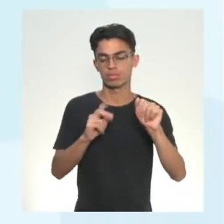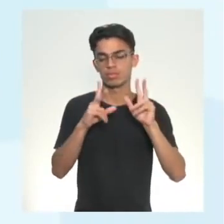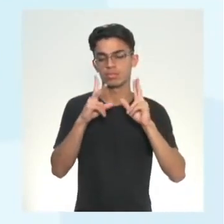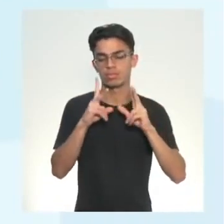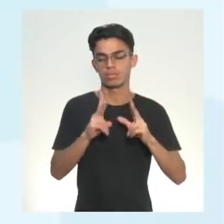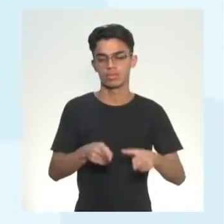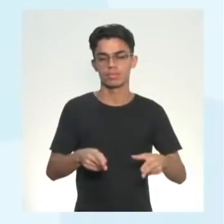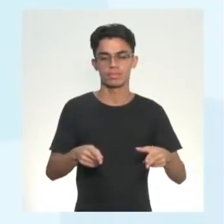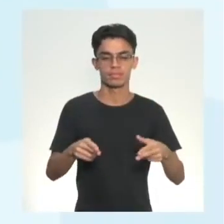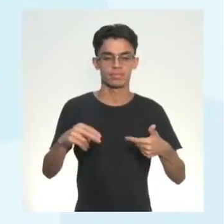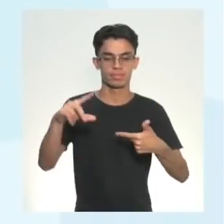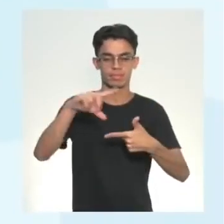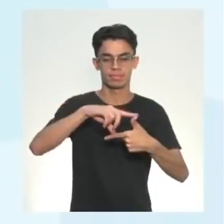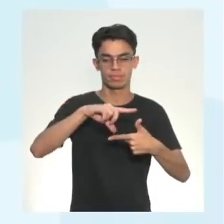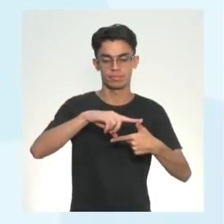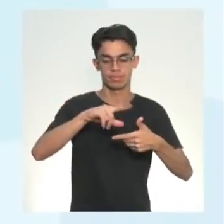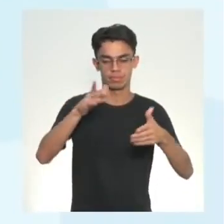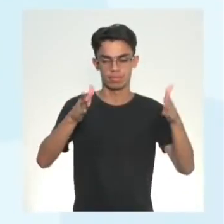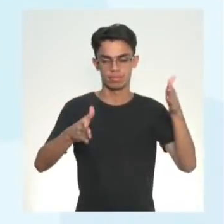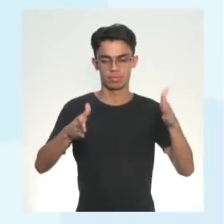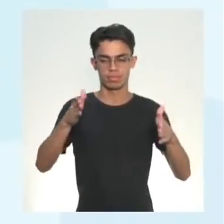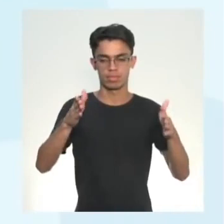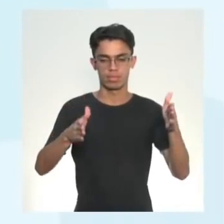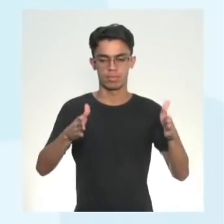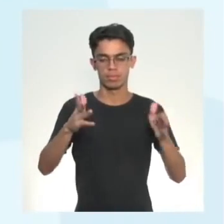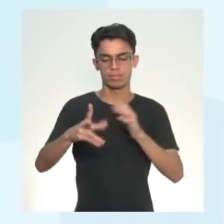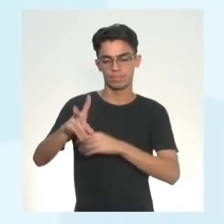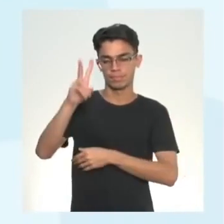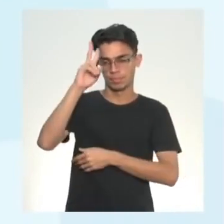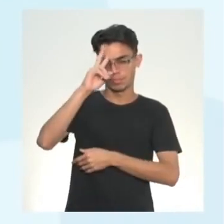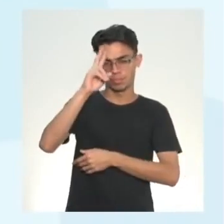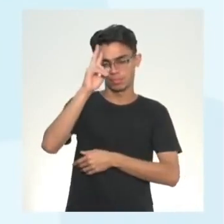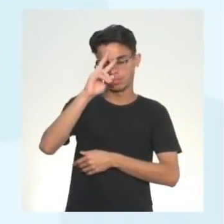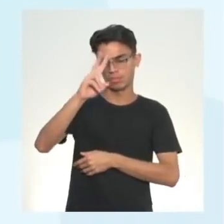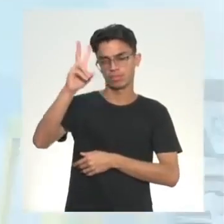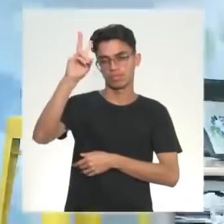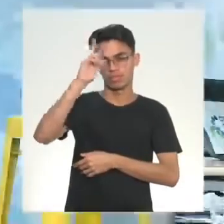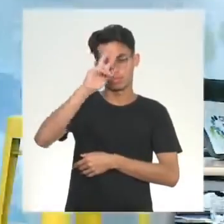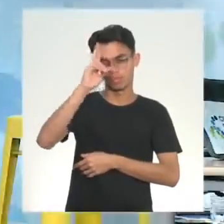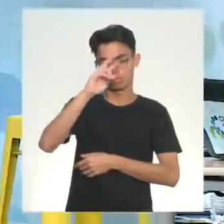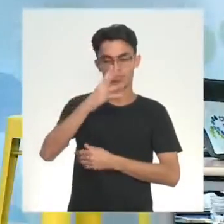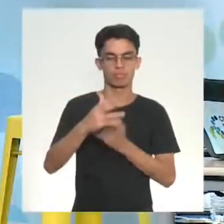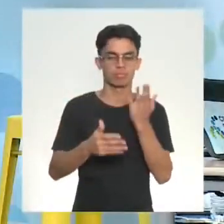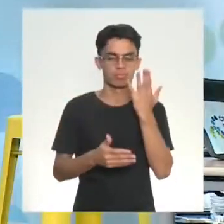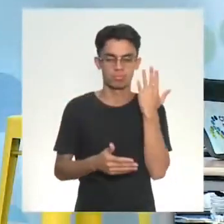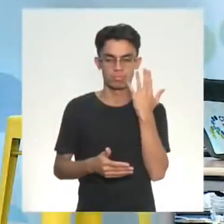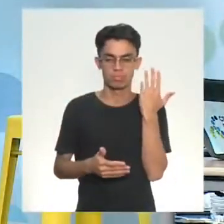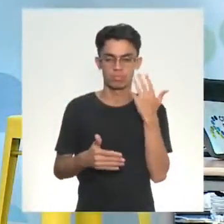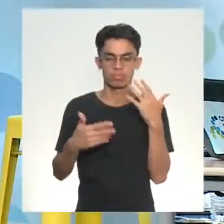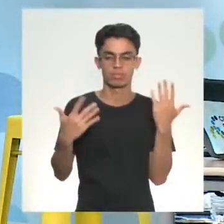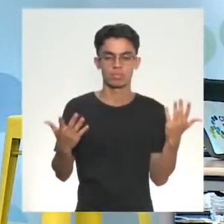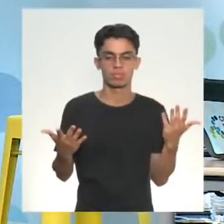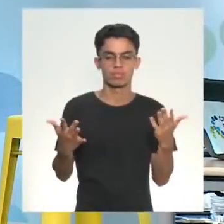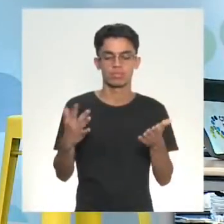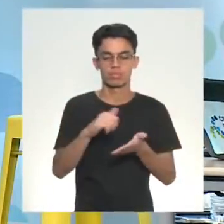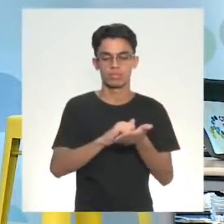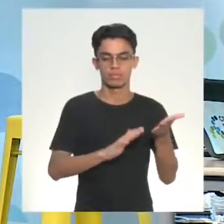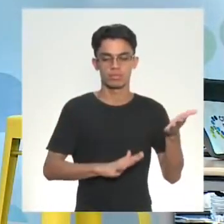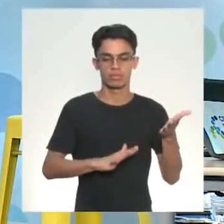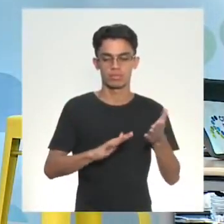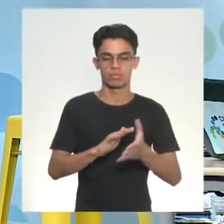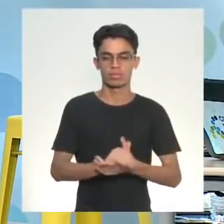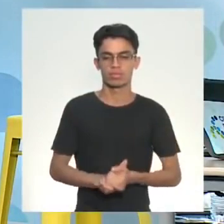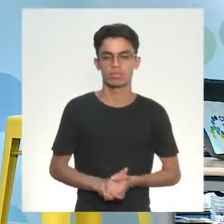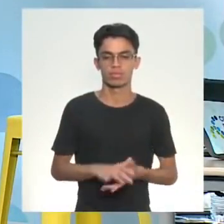quadrado de K dos lados. Lembrou? Lembrou? Esse é fácil, né? Bom, então,